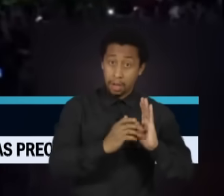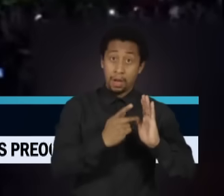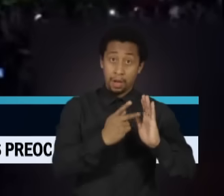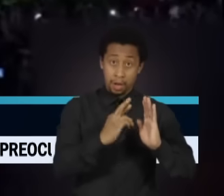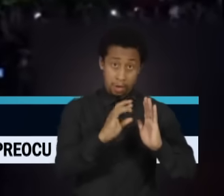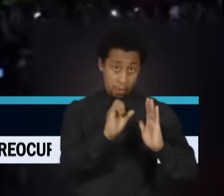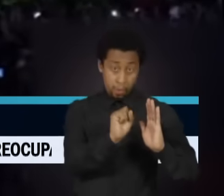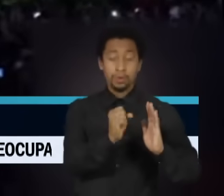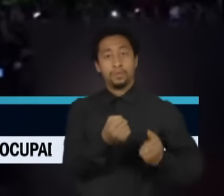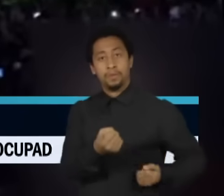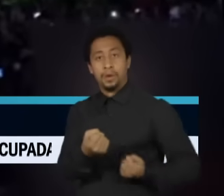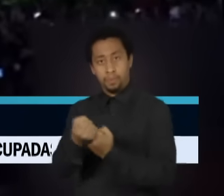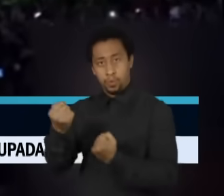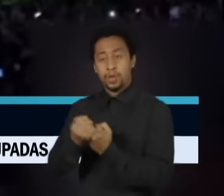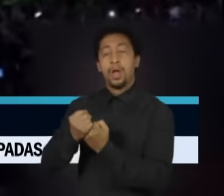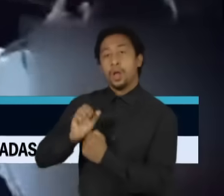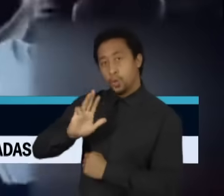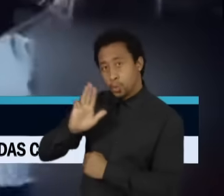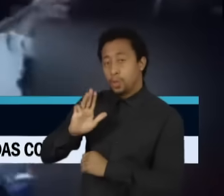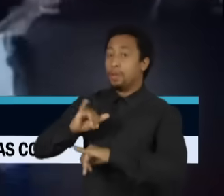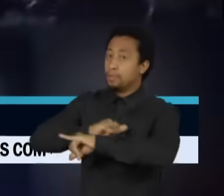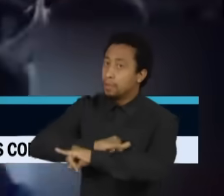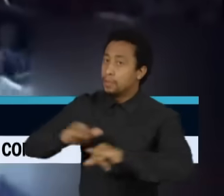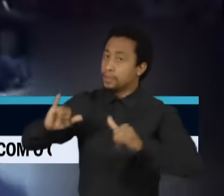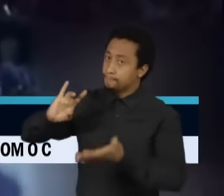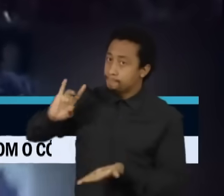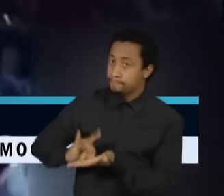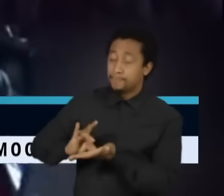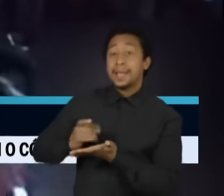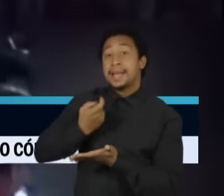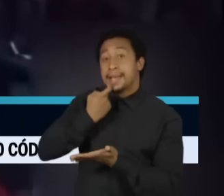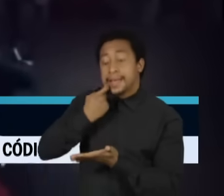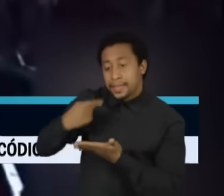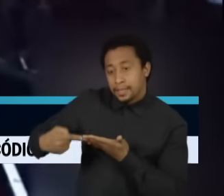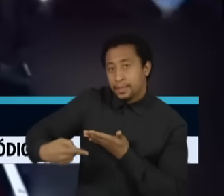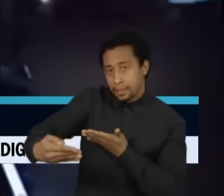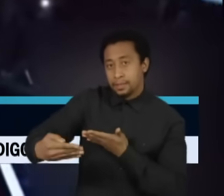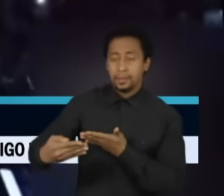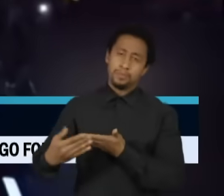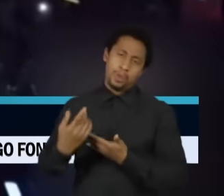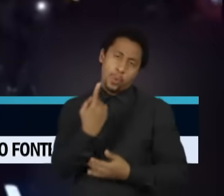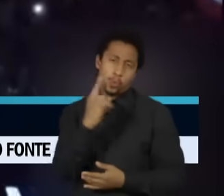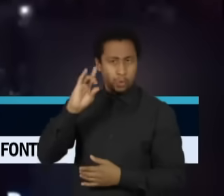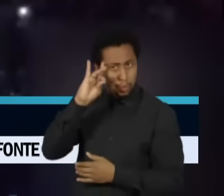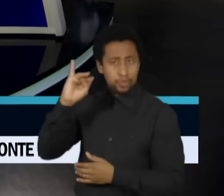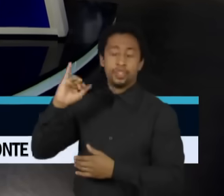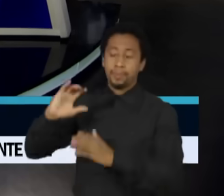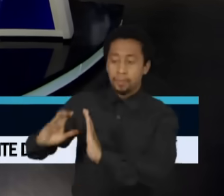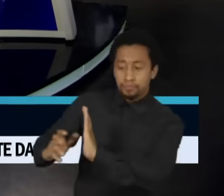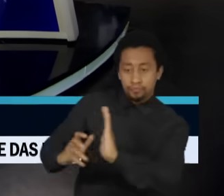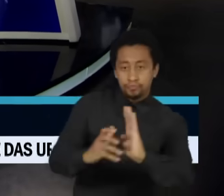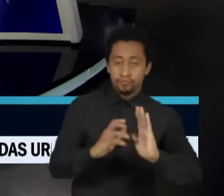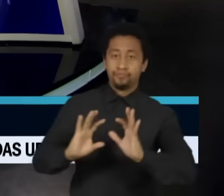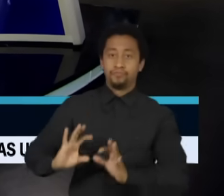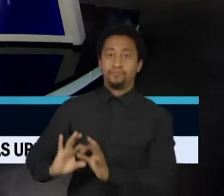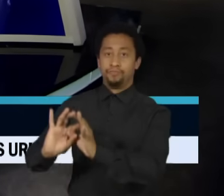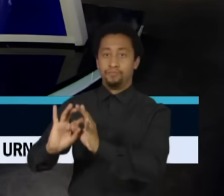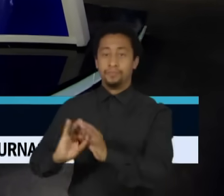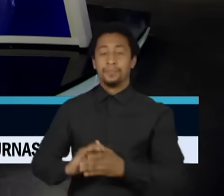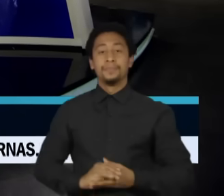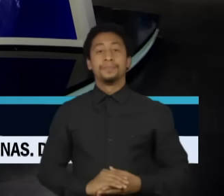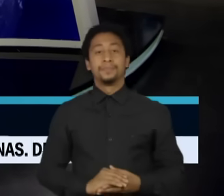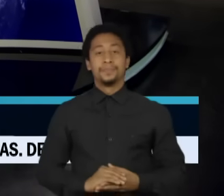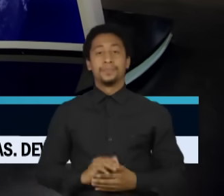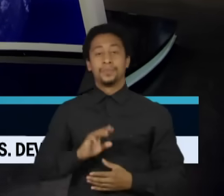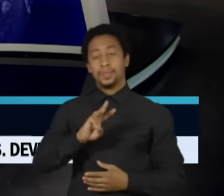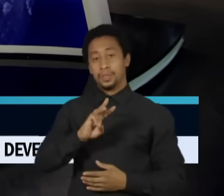Lula vai ser formalizado na próxima sexta, data limite para realização de convenções partidárias. Wilson,